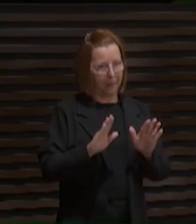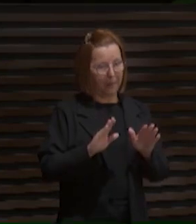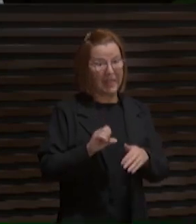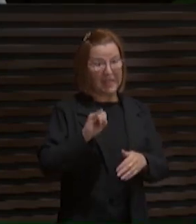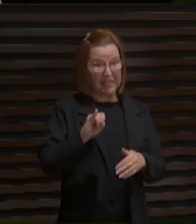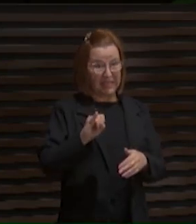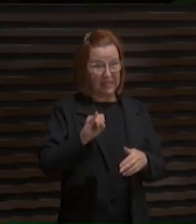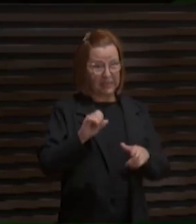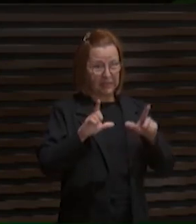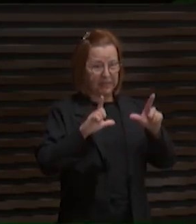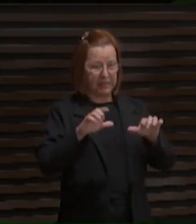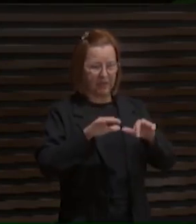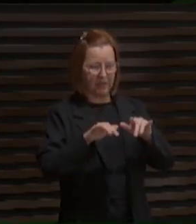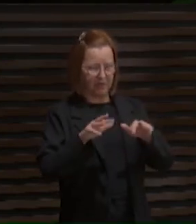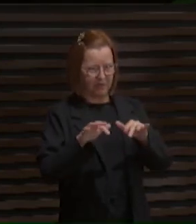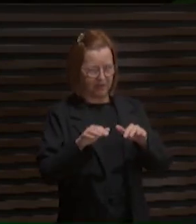ele.